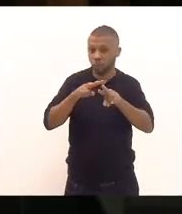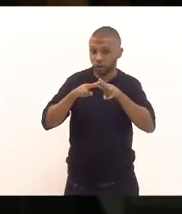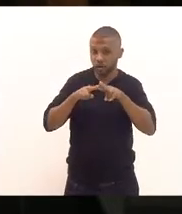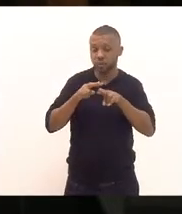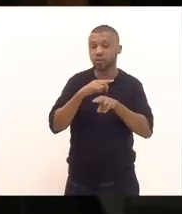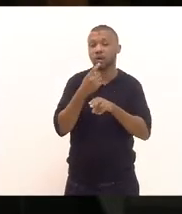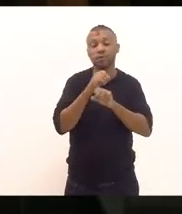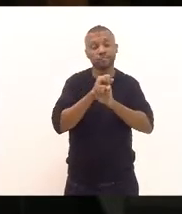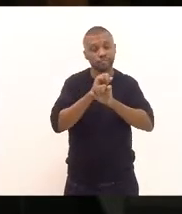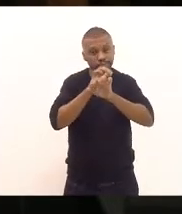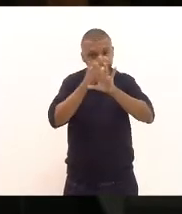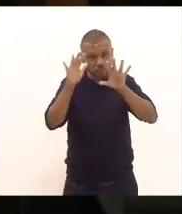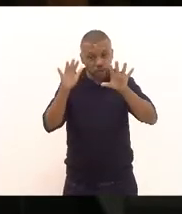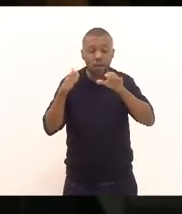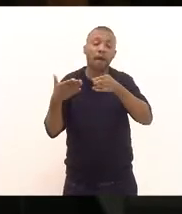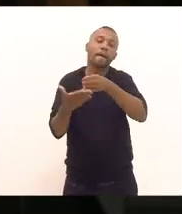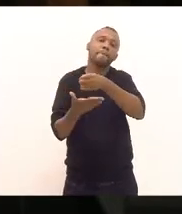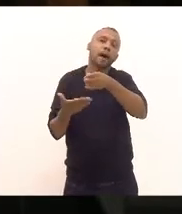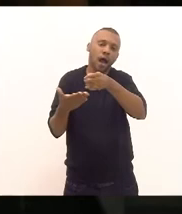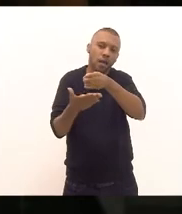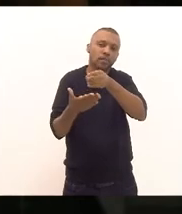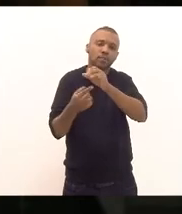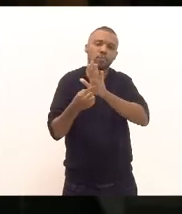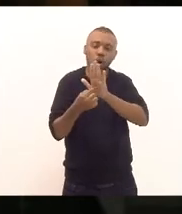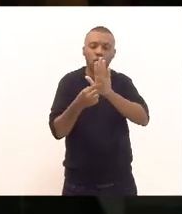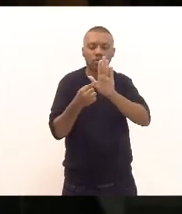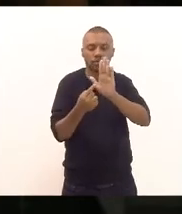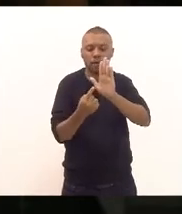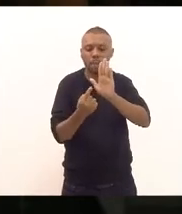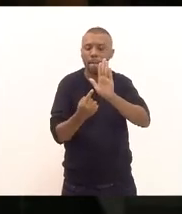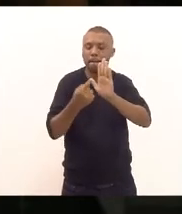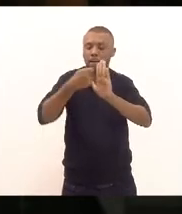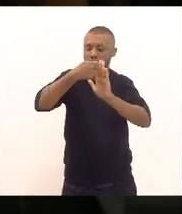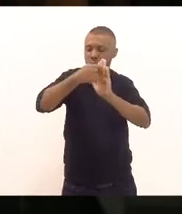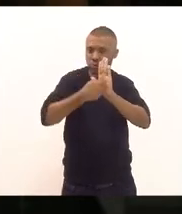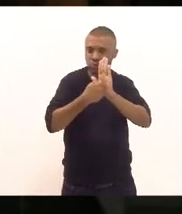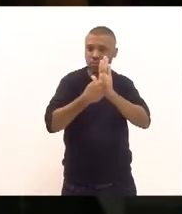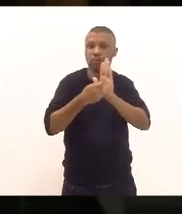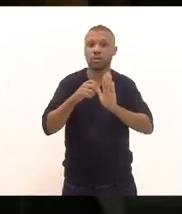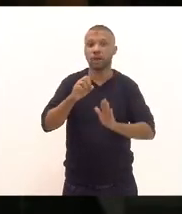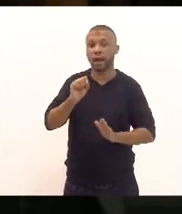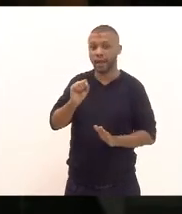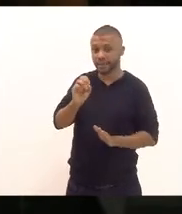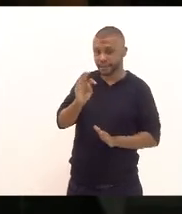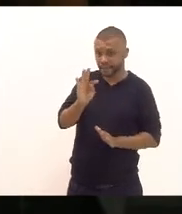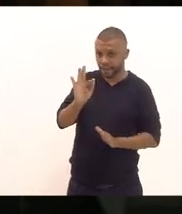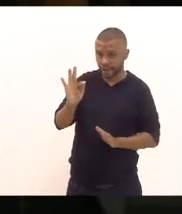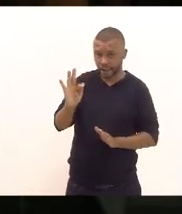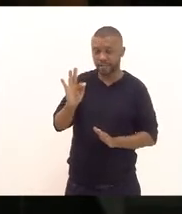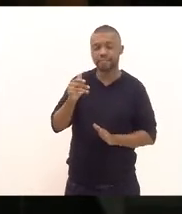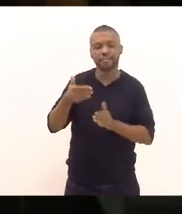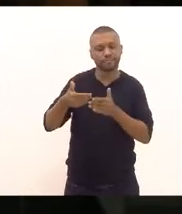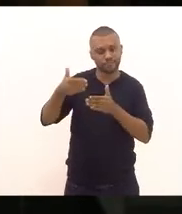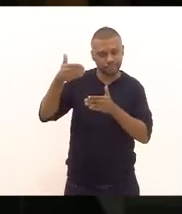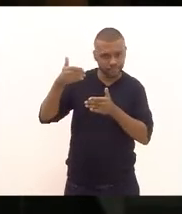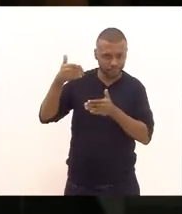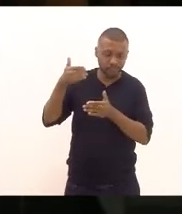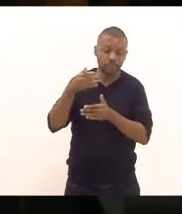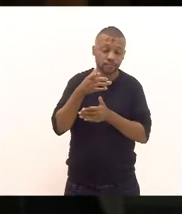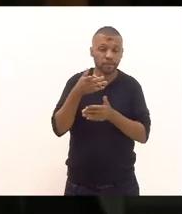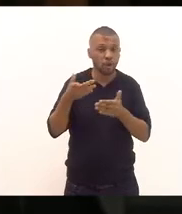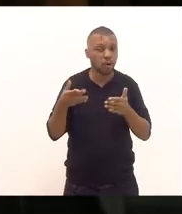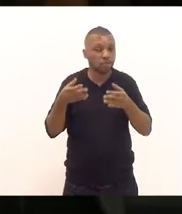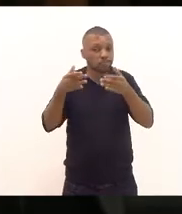eles pelos fundamentos expostos acima o Supremo Tribunal Federal recentemente é